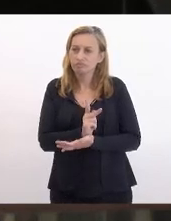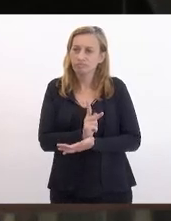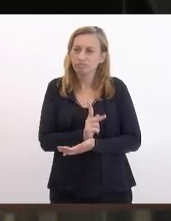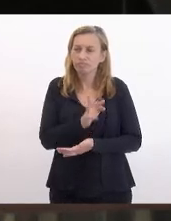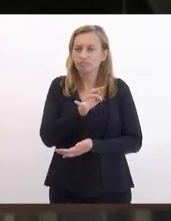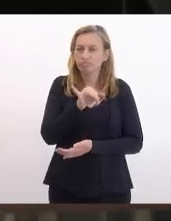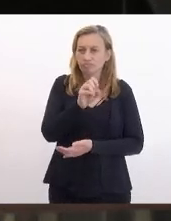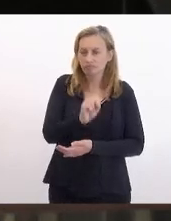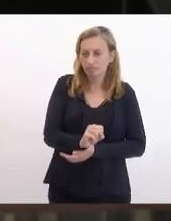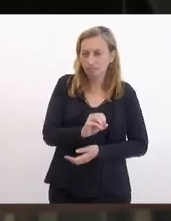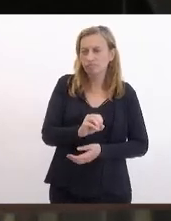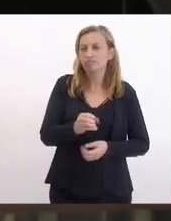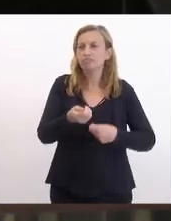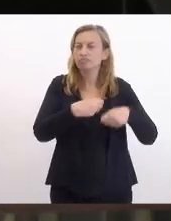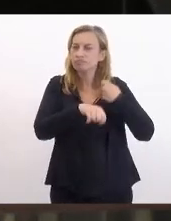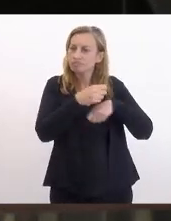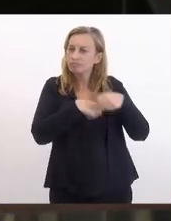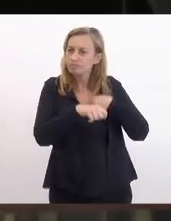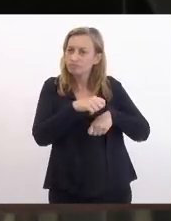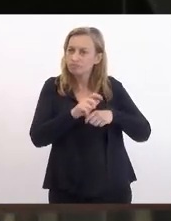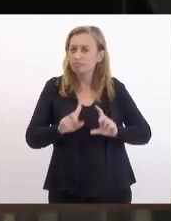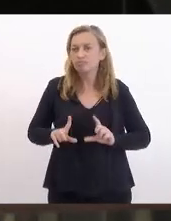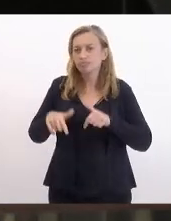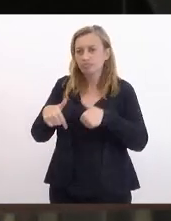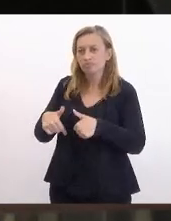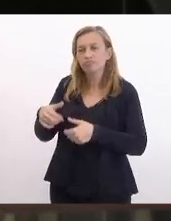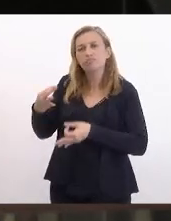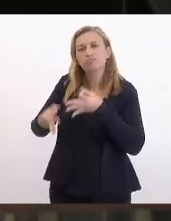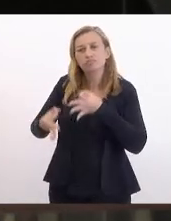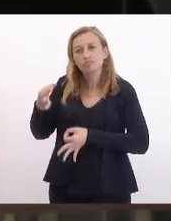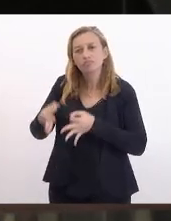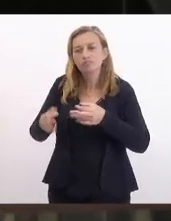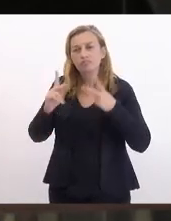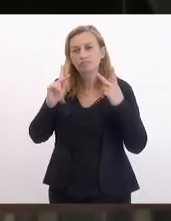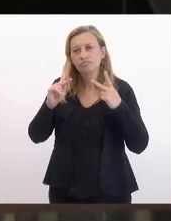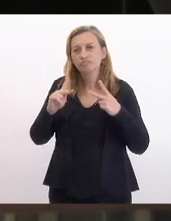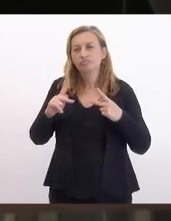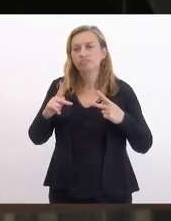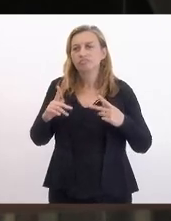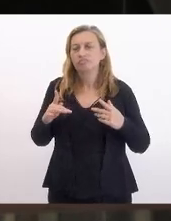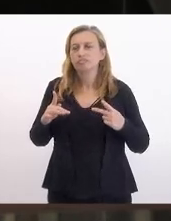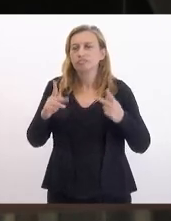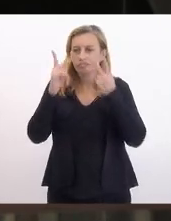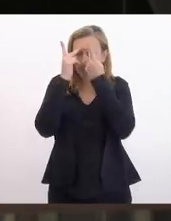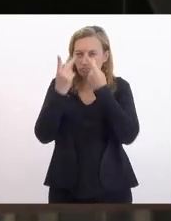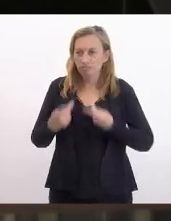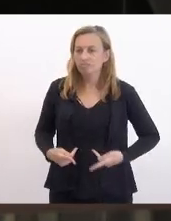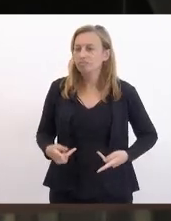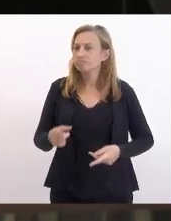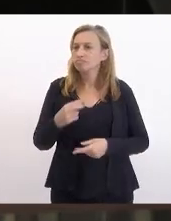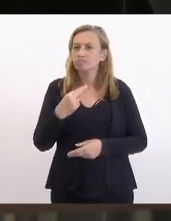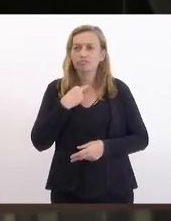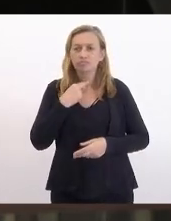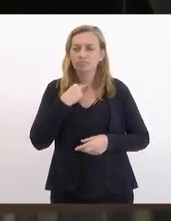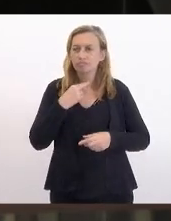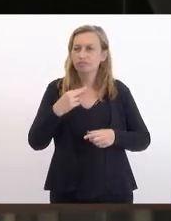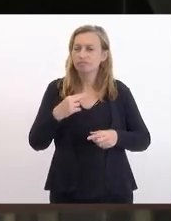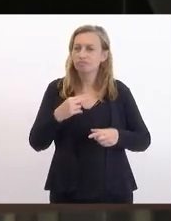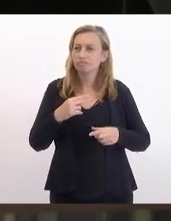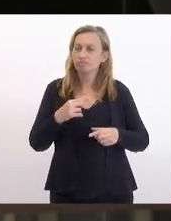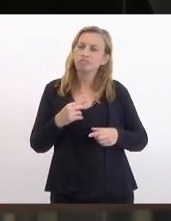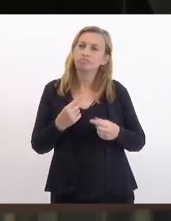resíduos administrativos por um ato de justiça e humanidade não deve estrapolar